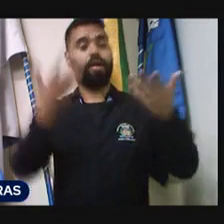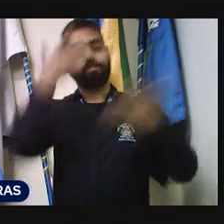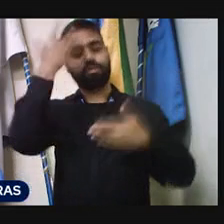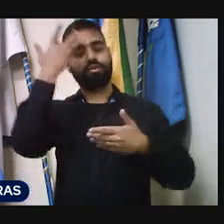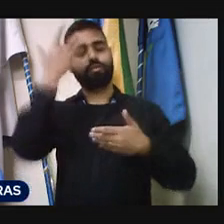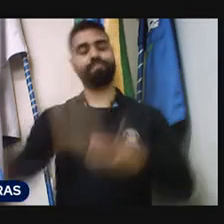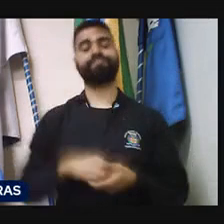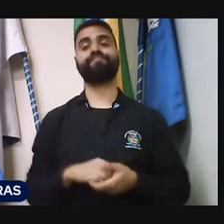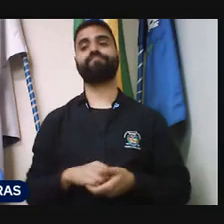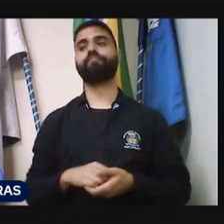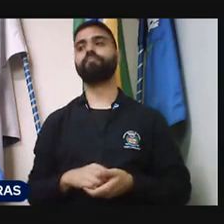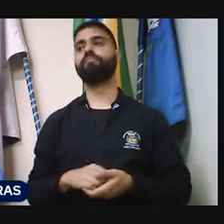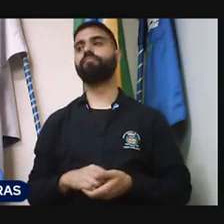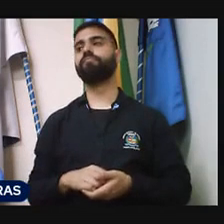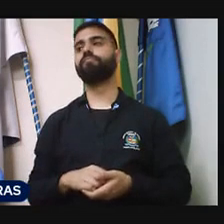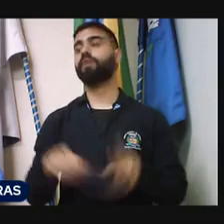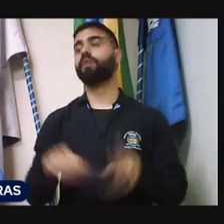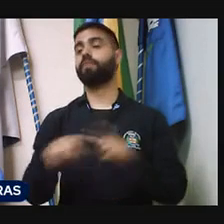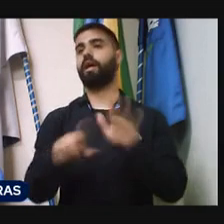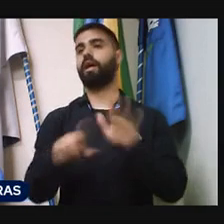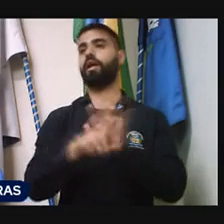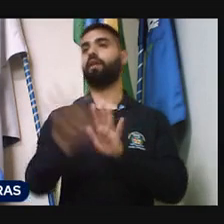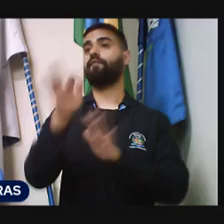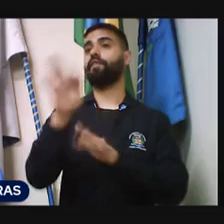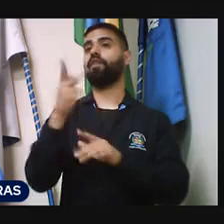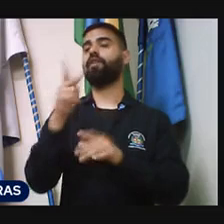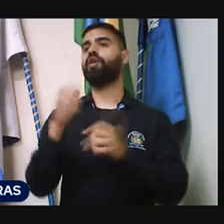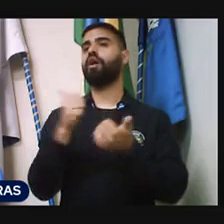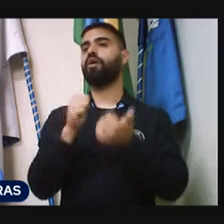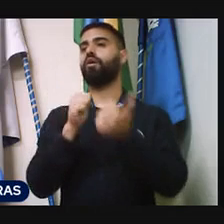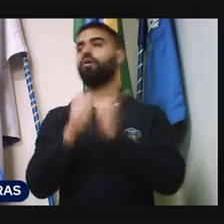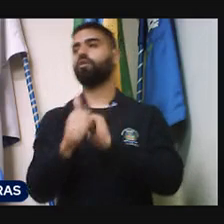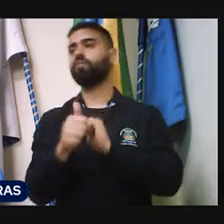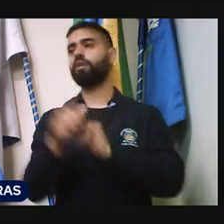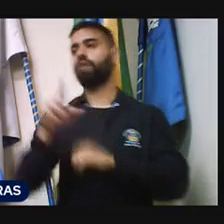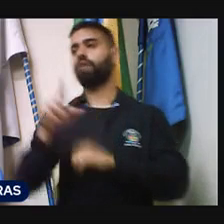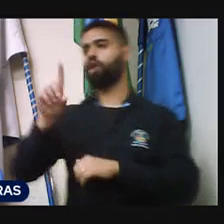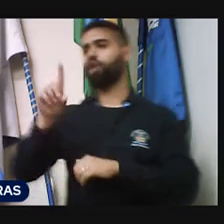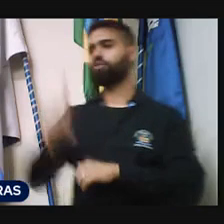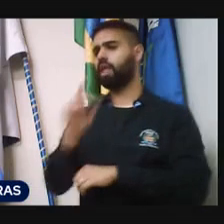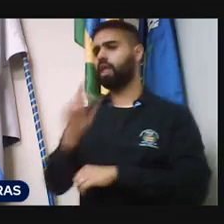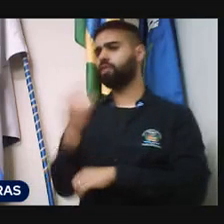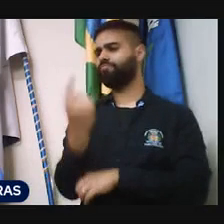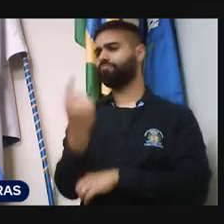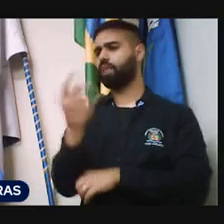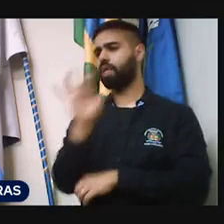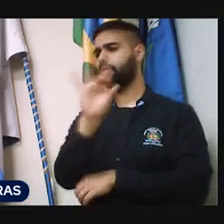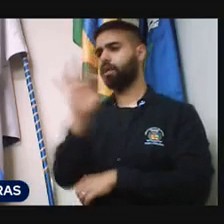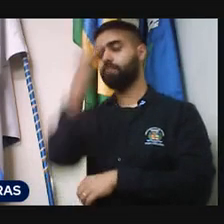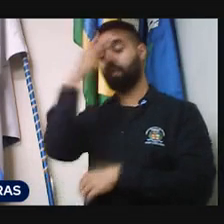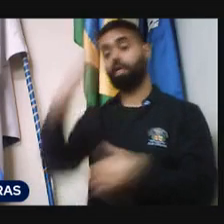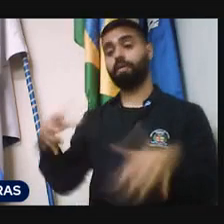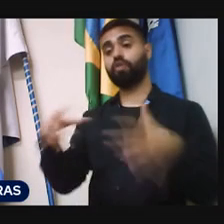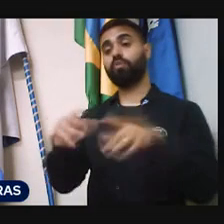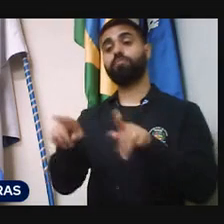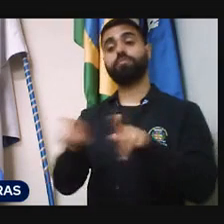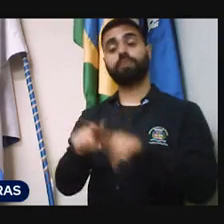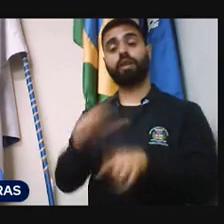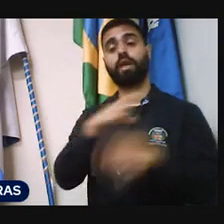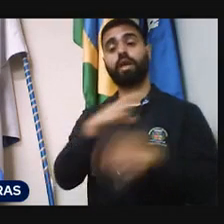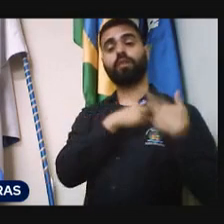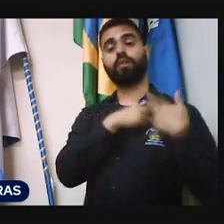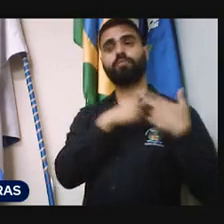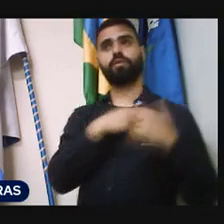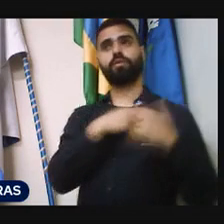essas pessoas área mais após o Federal assegura que o esporte e lazer é um o individual e coletivo cabendo ao poder público